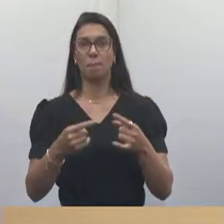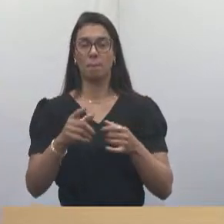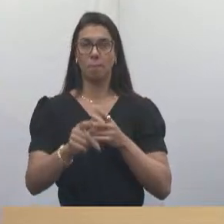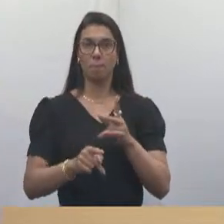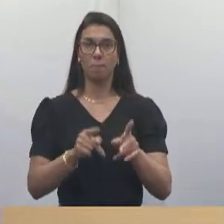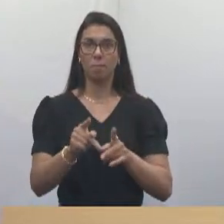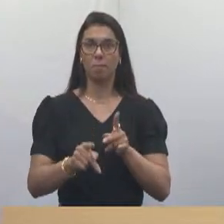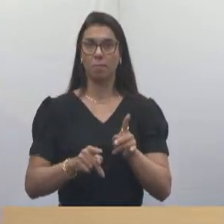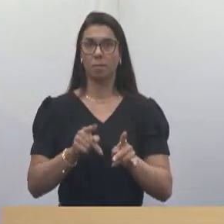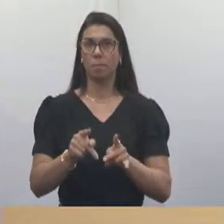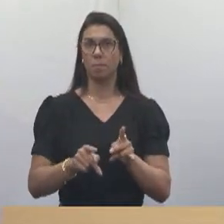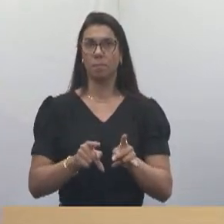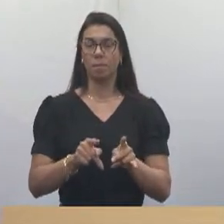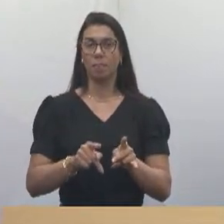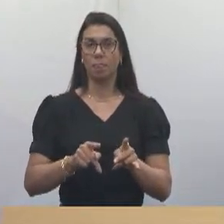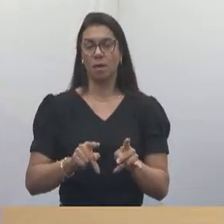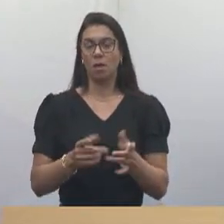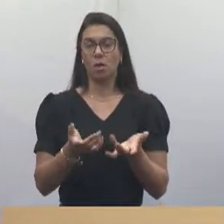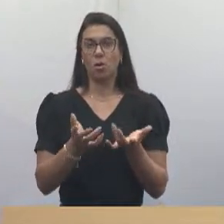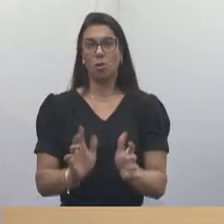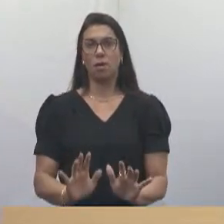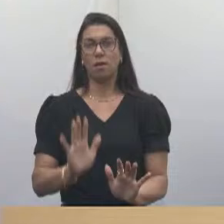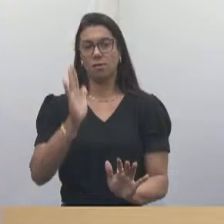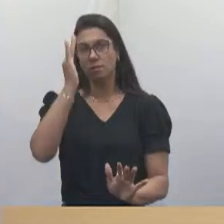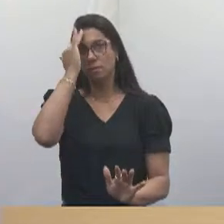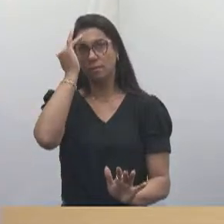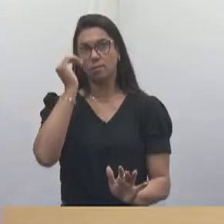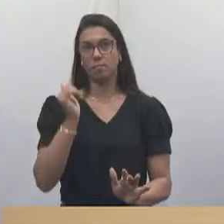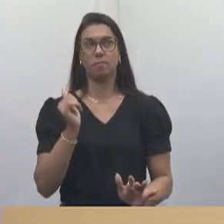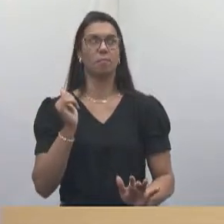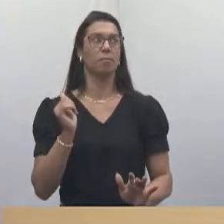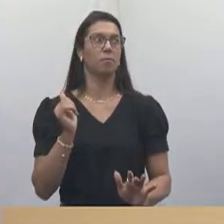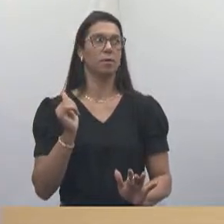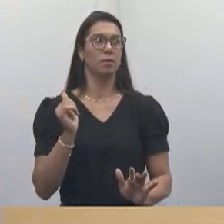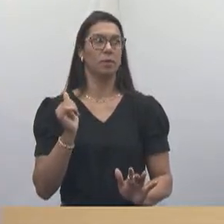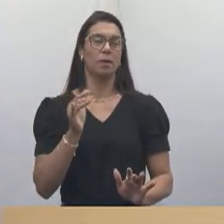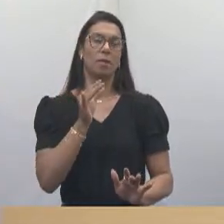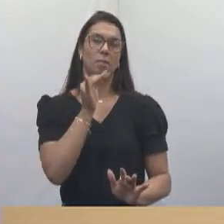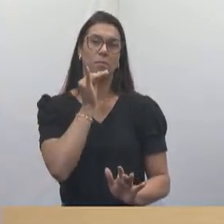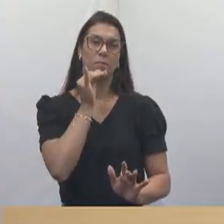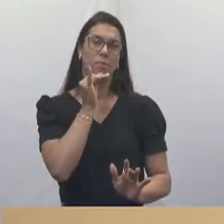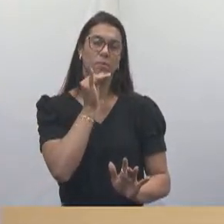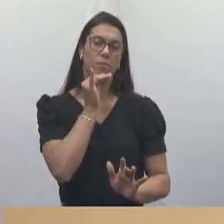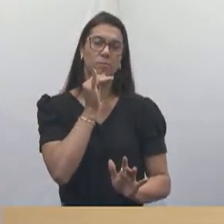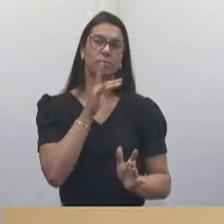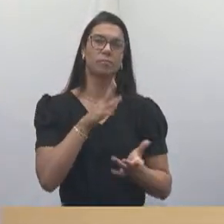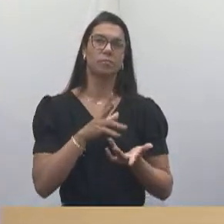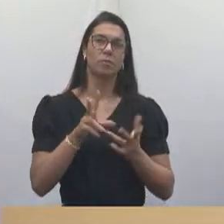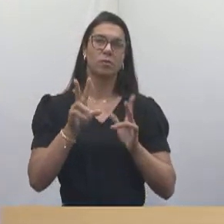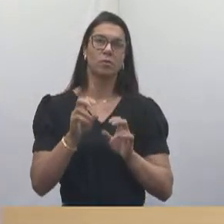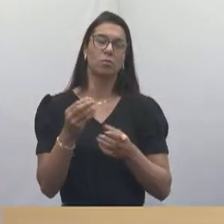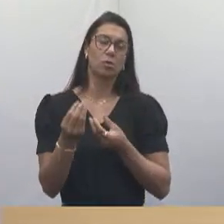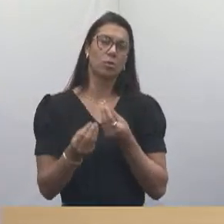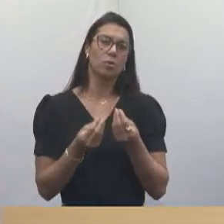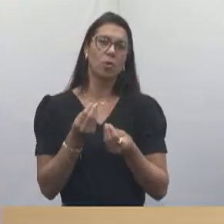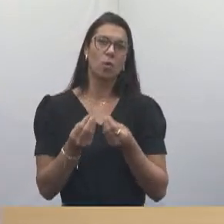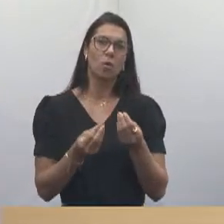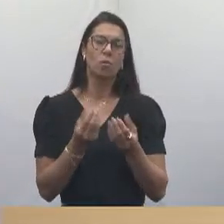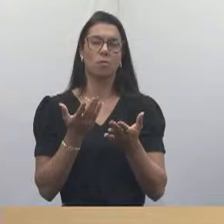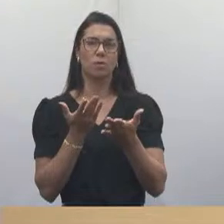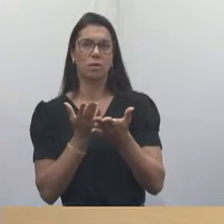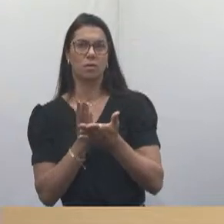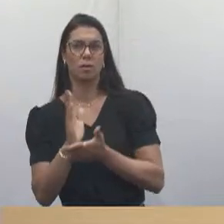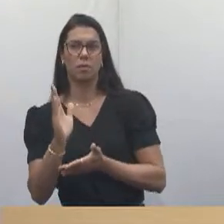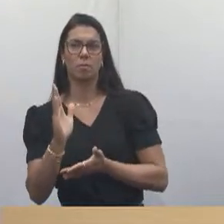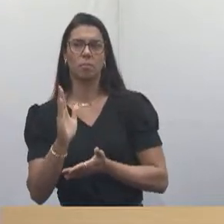população em si, ela não quer saber da situação como está sendo